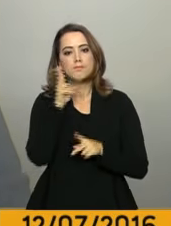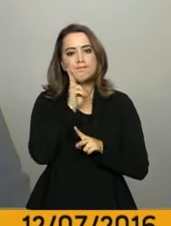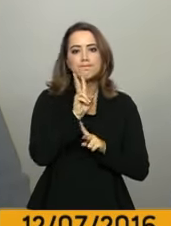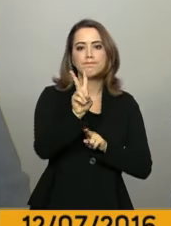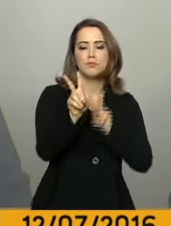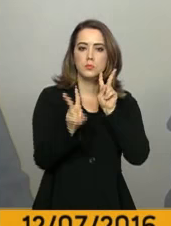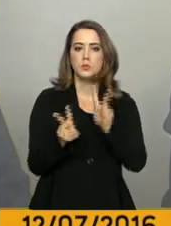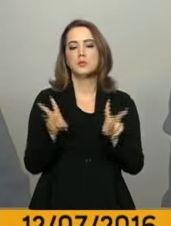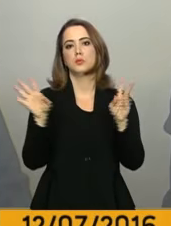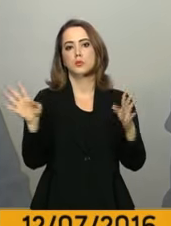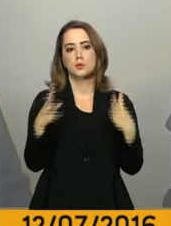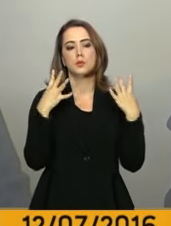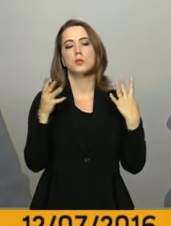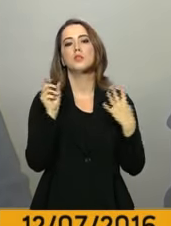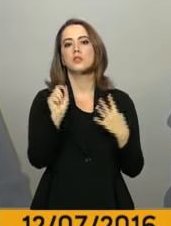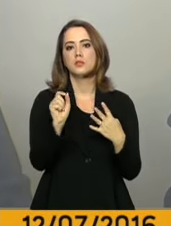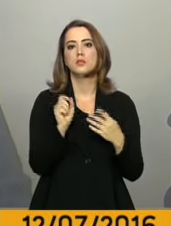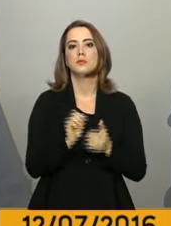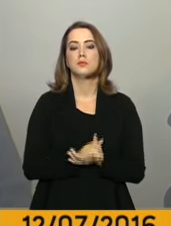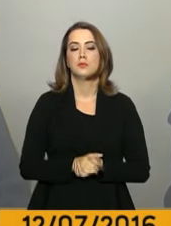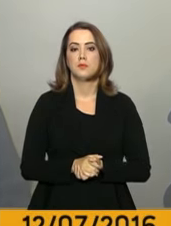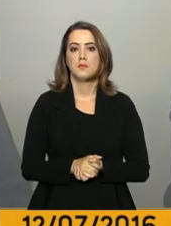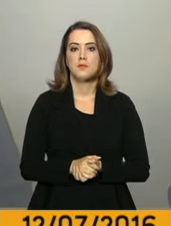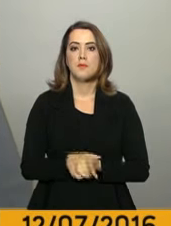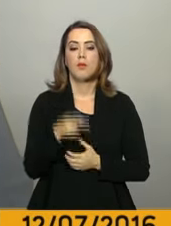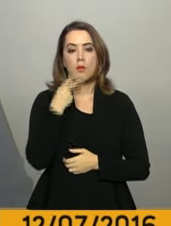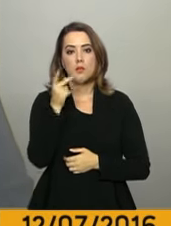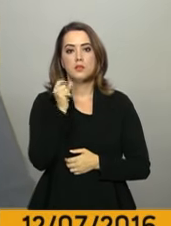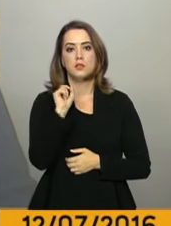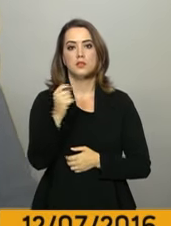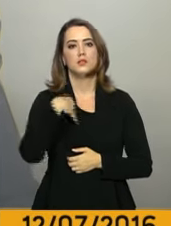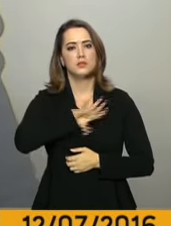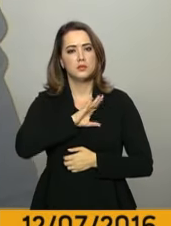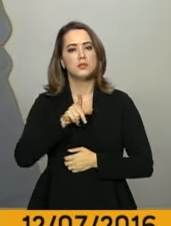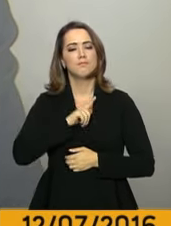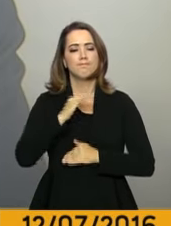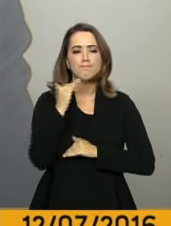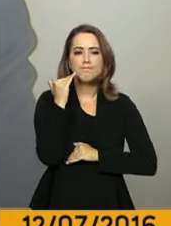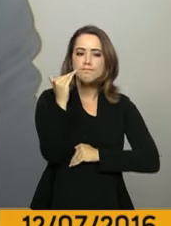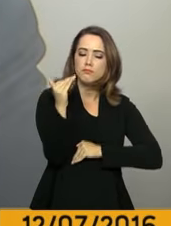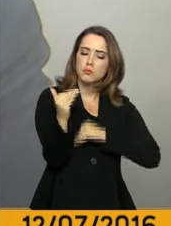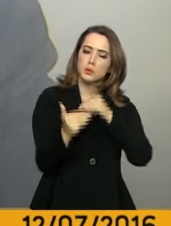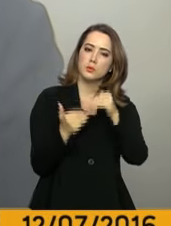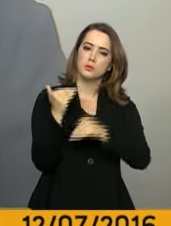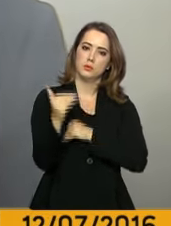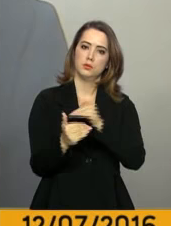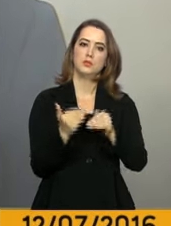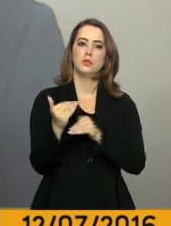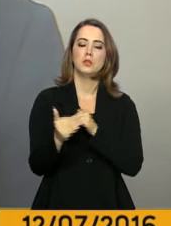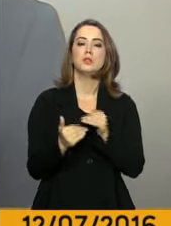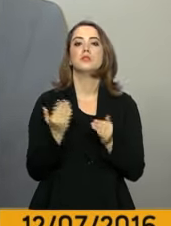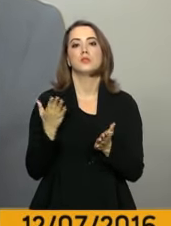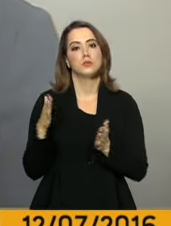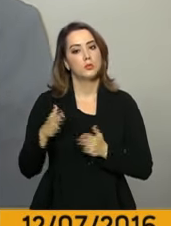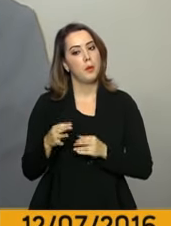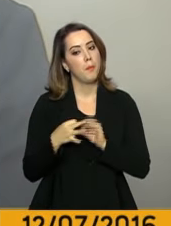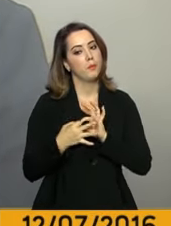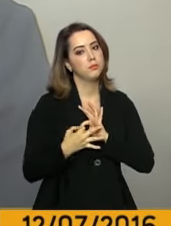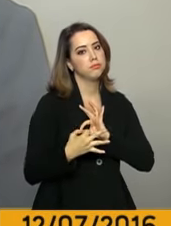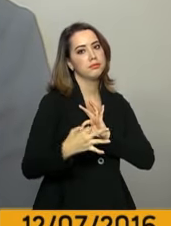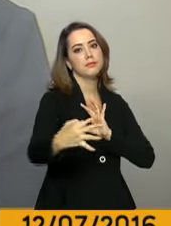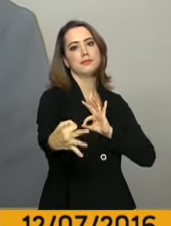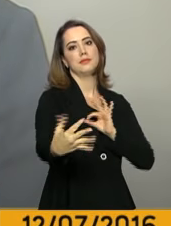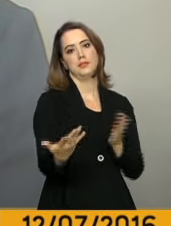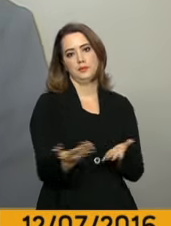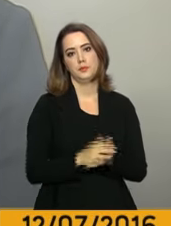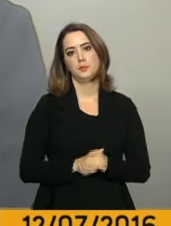amigos e amigas que estão aqui né para dizer que nós temos muito pela frente nós temos muita coisa pela frente nós nós